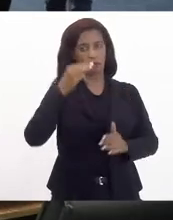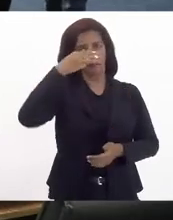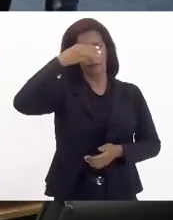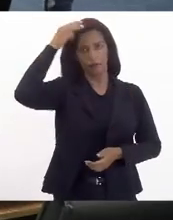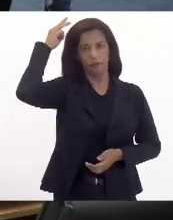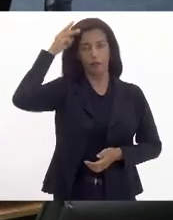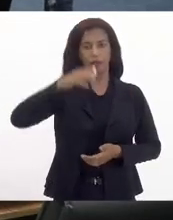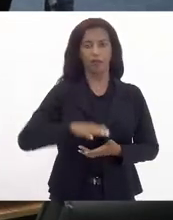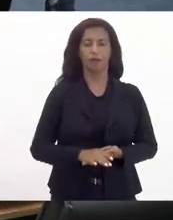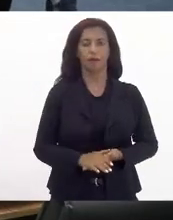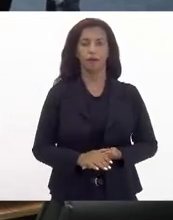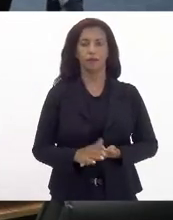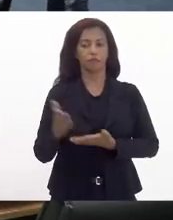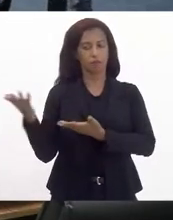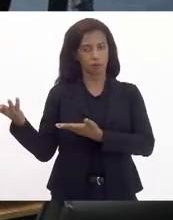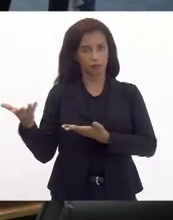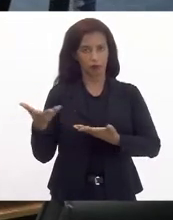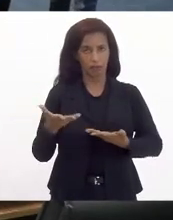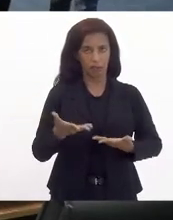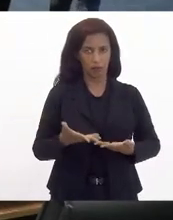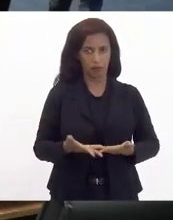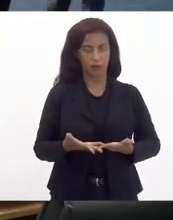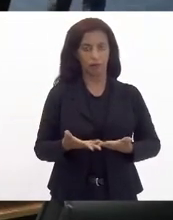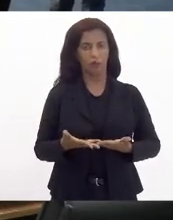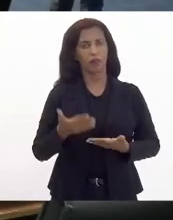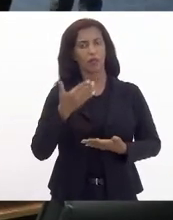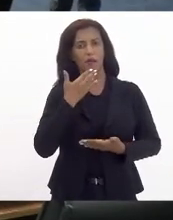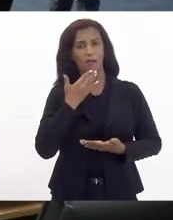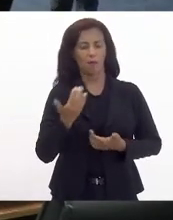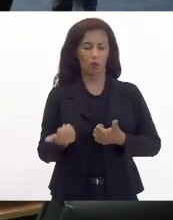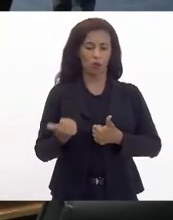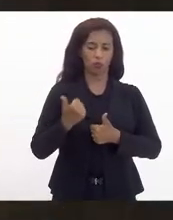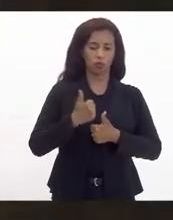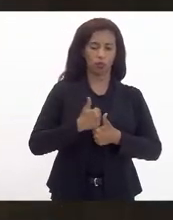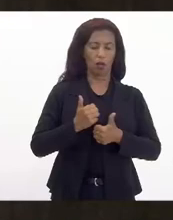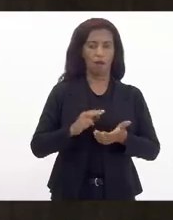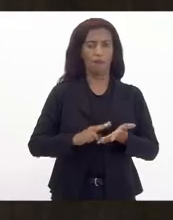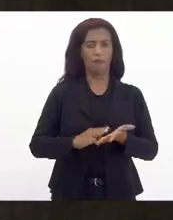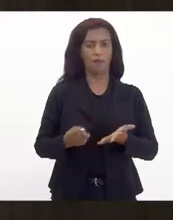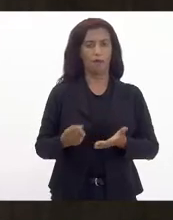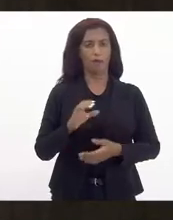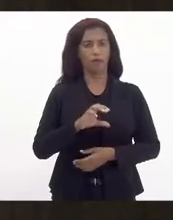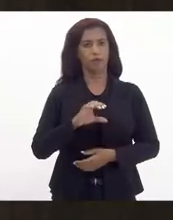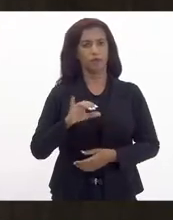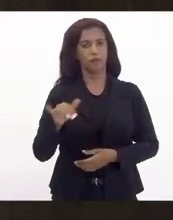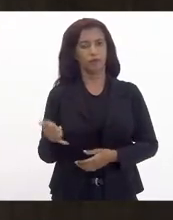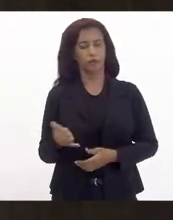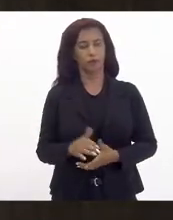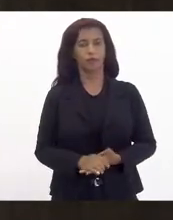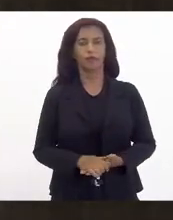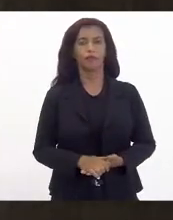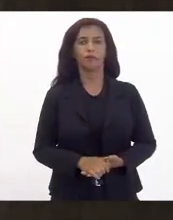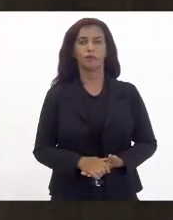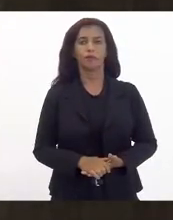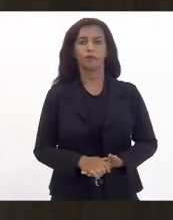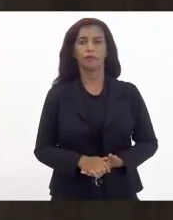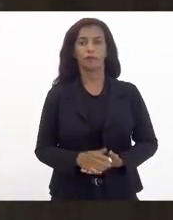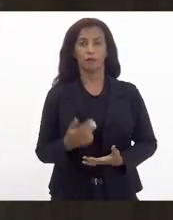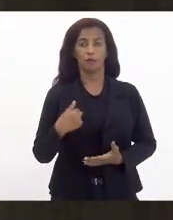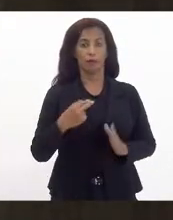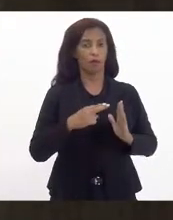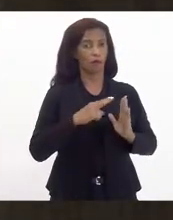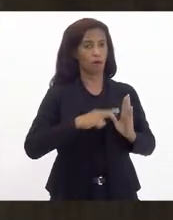a caminho e medir seguindo como membro da ccj para que eu